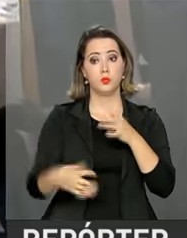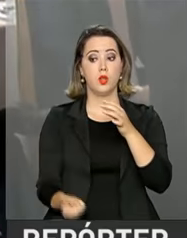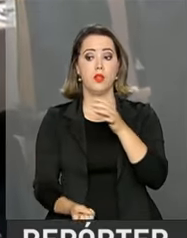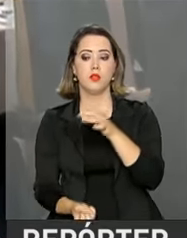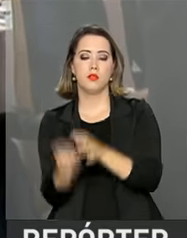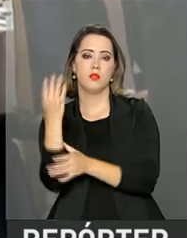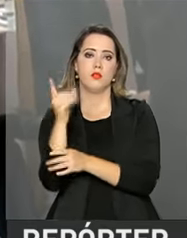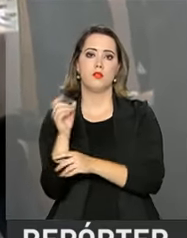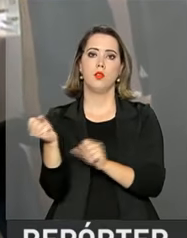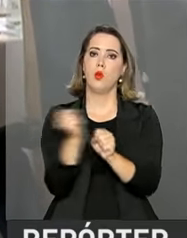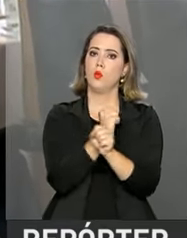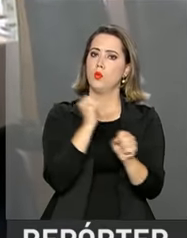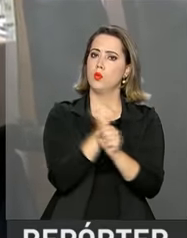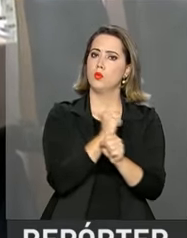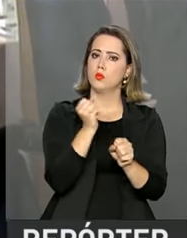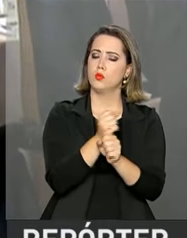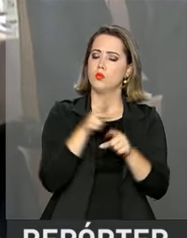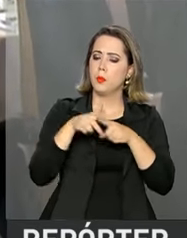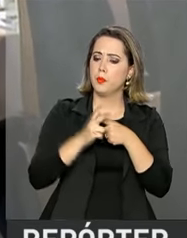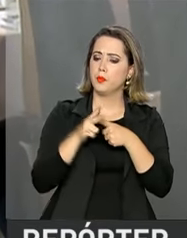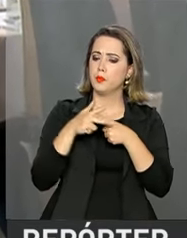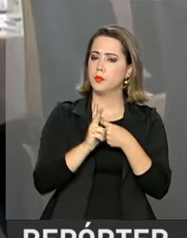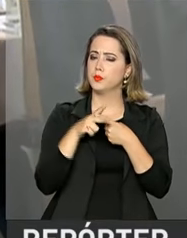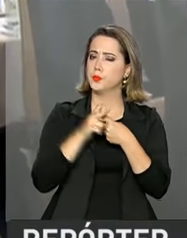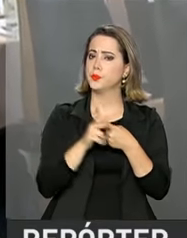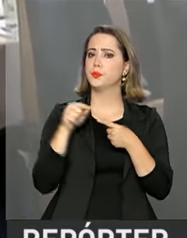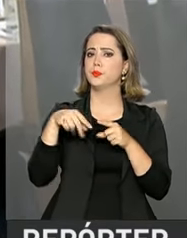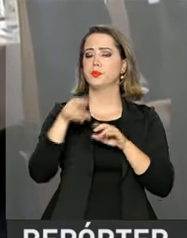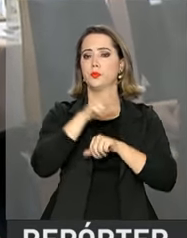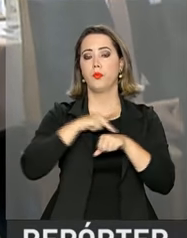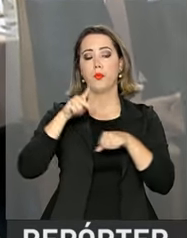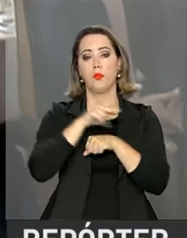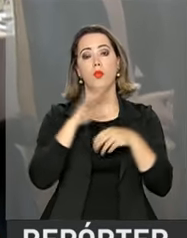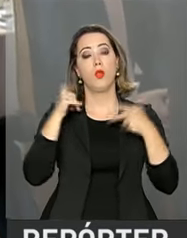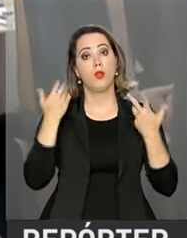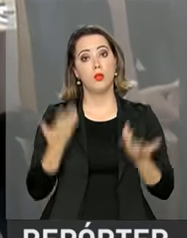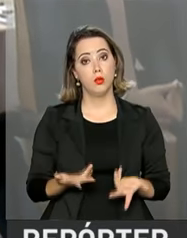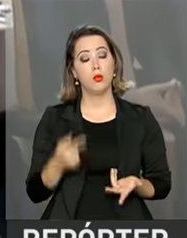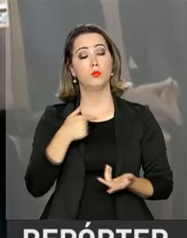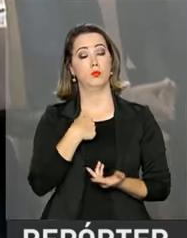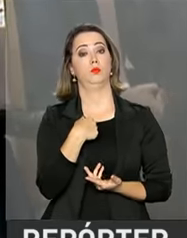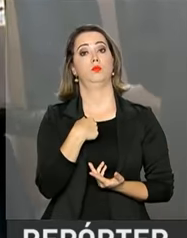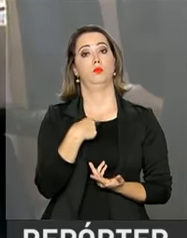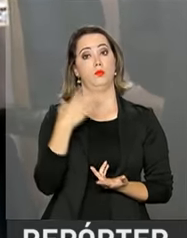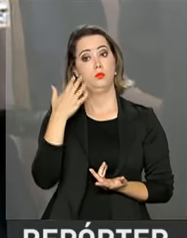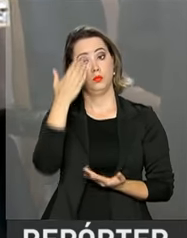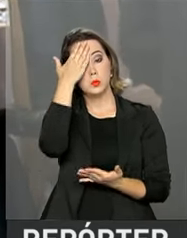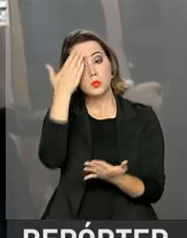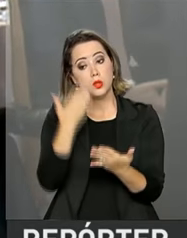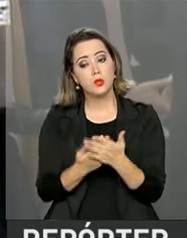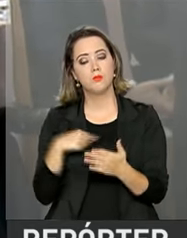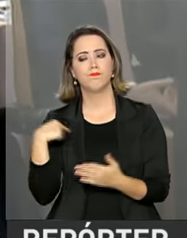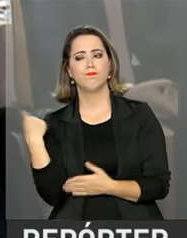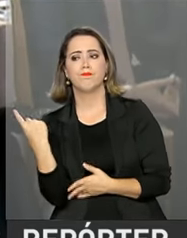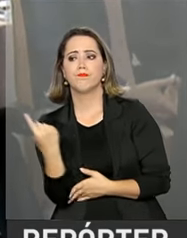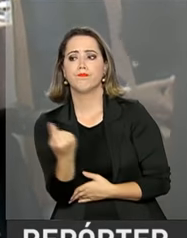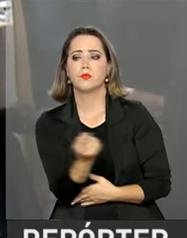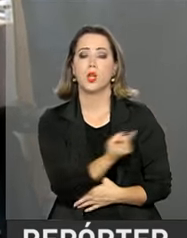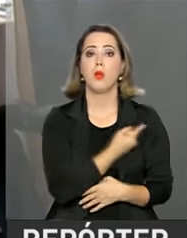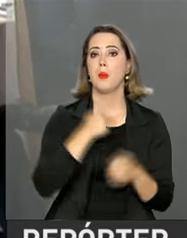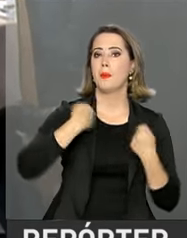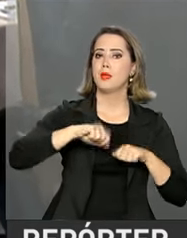na reconstrução do país e da reformulação do país e por isso eu acho que nós a todo momento devemos